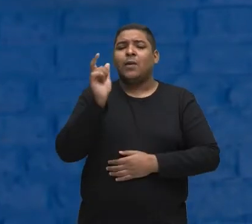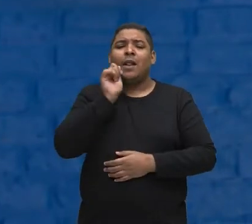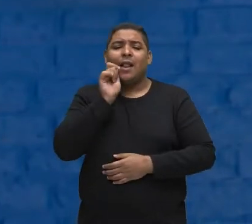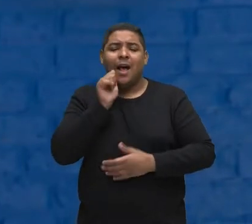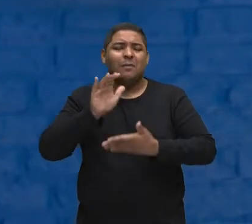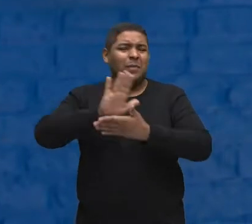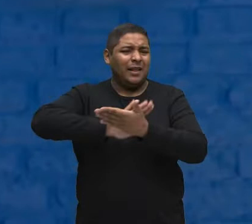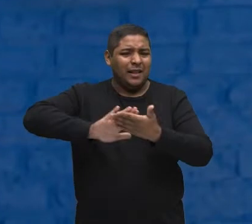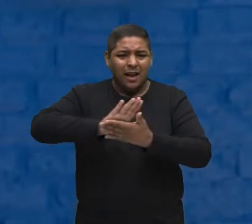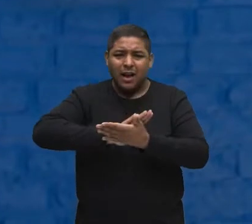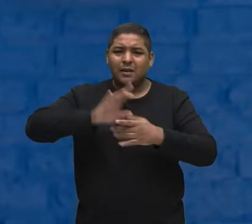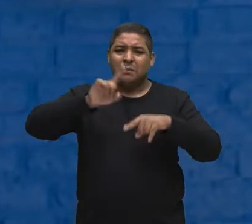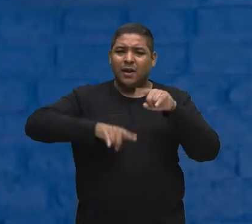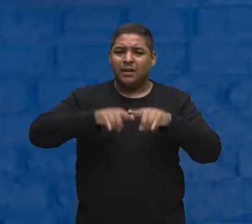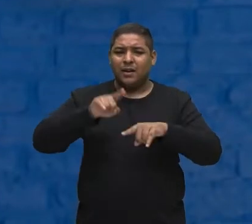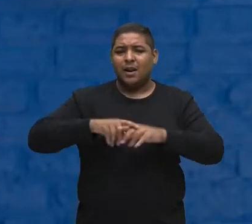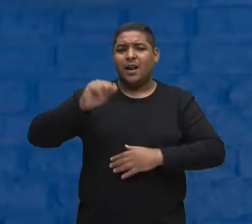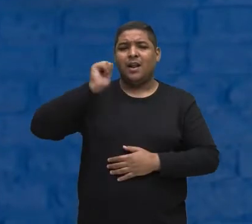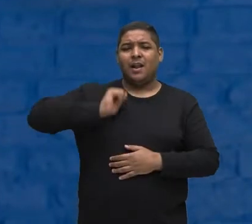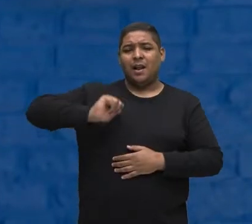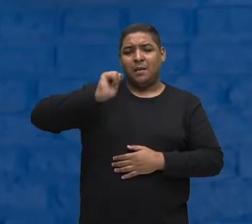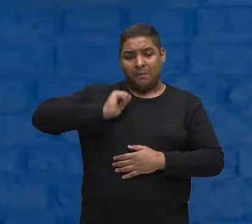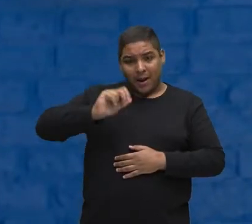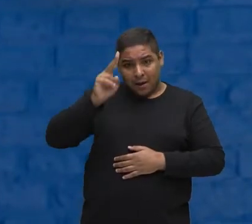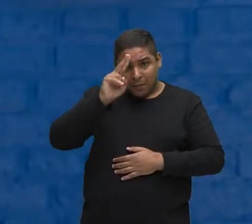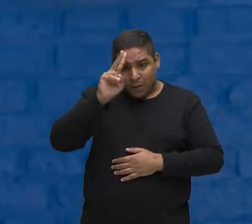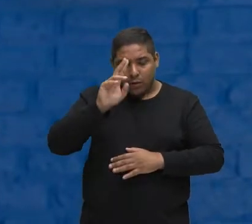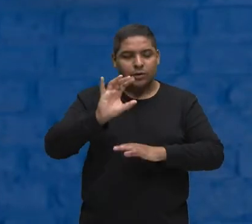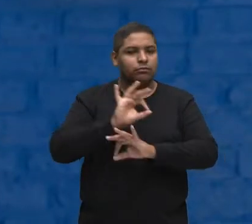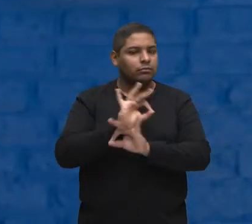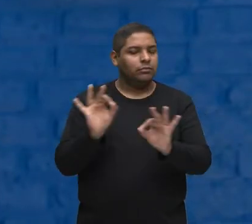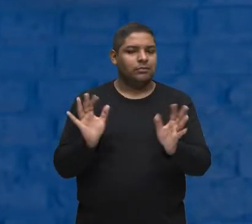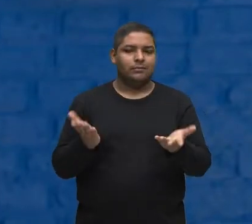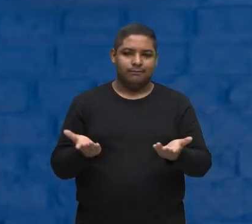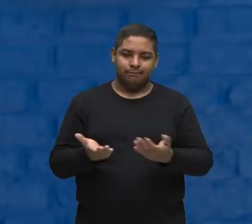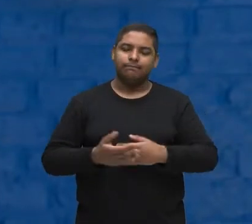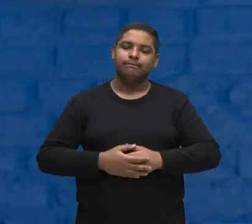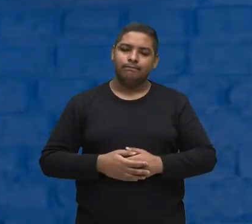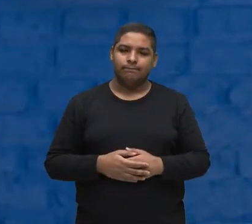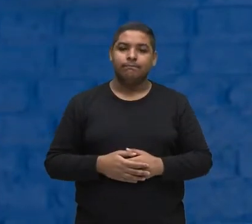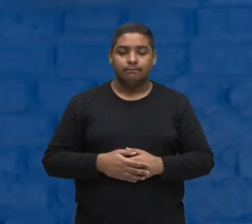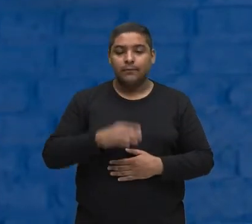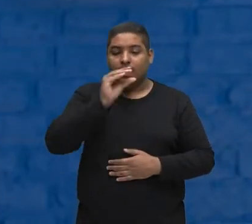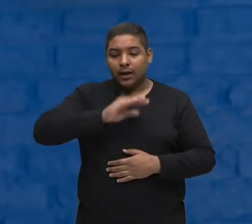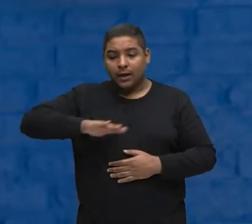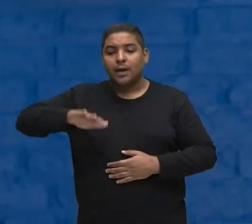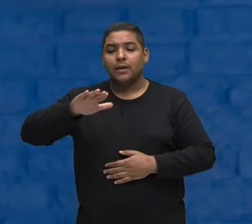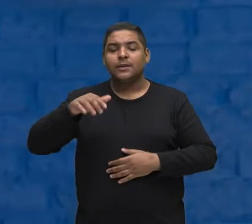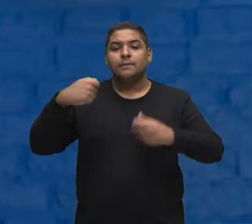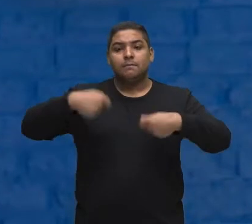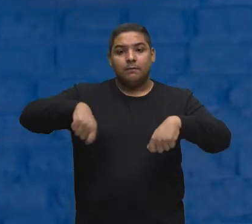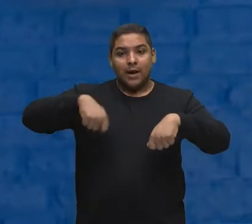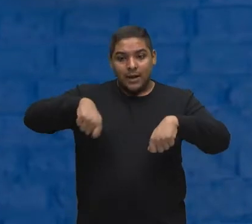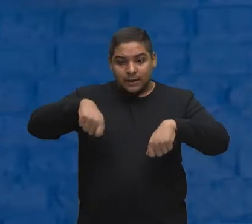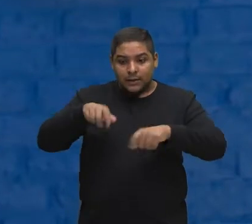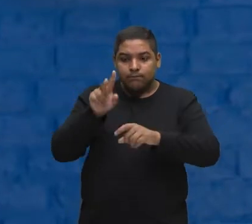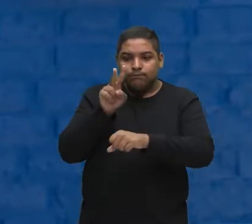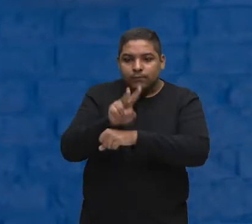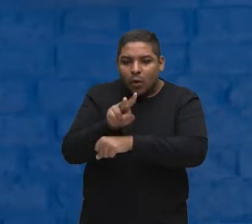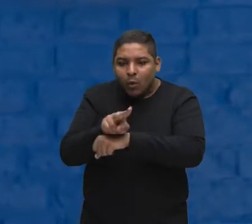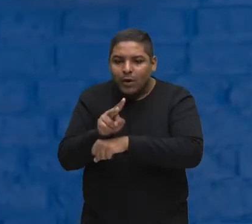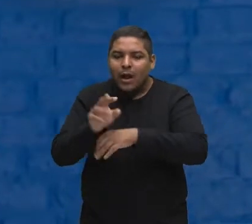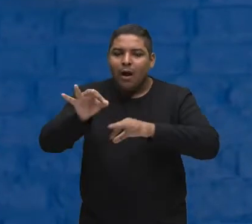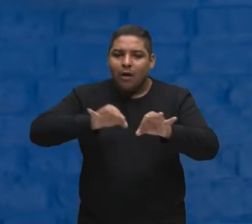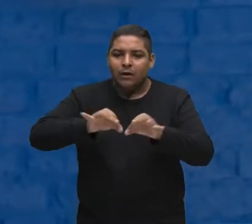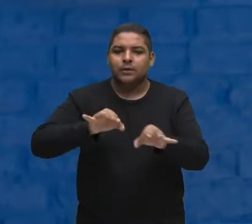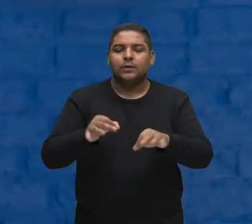E se lembrar da bolsa, já é um ganho. Você está entendendo? Então, a criança precisa desse nível de